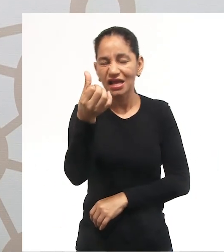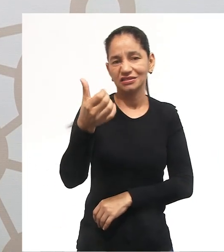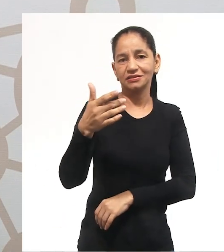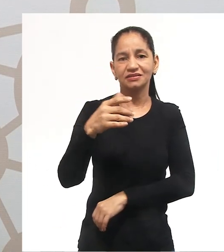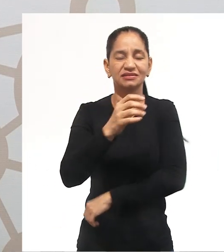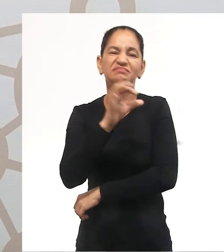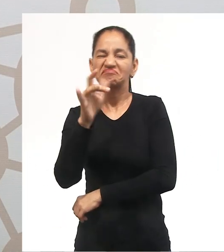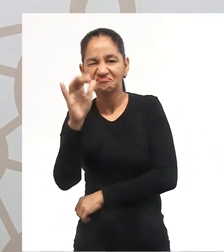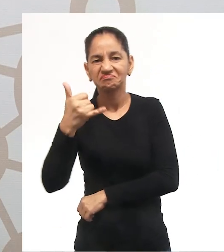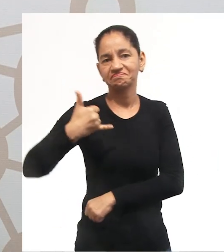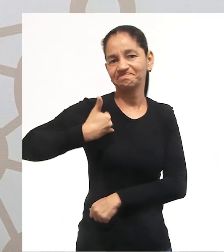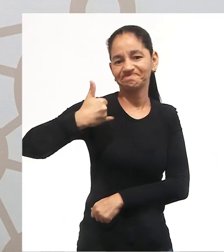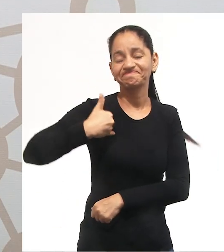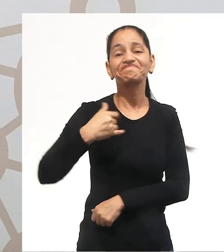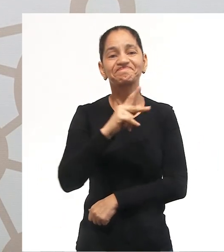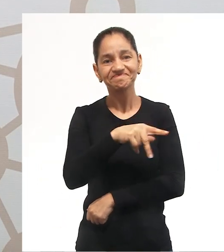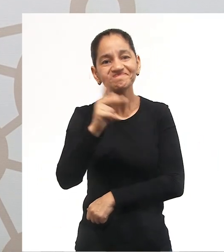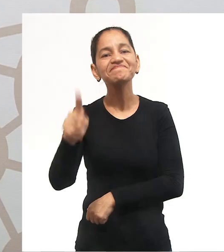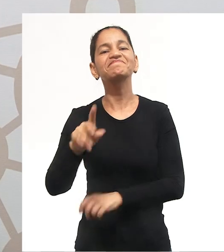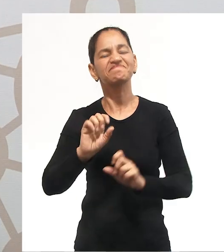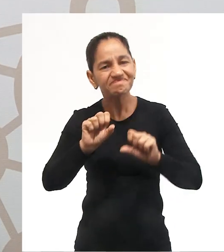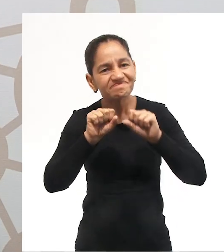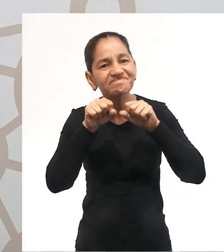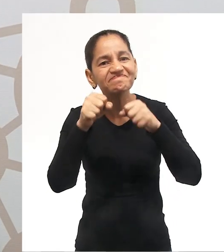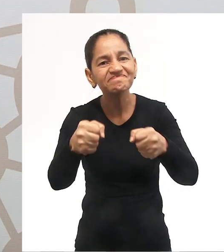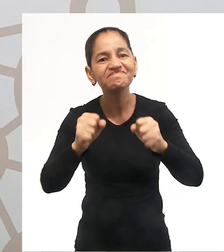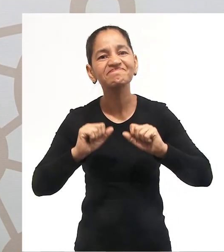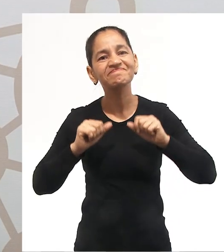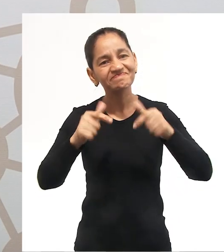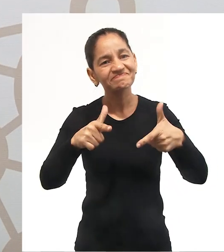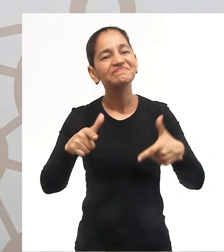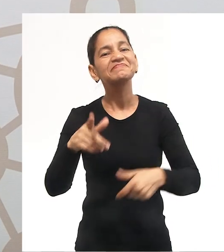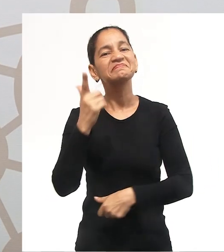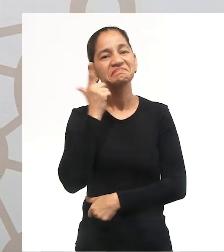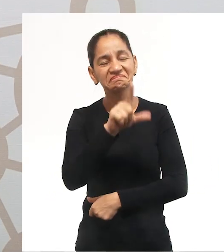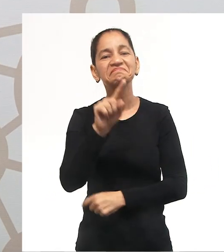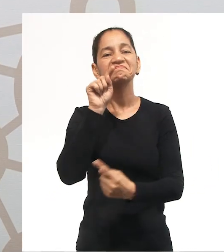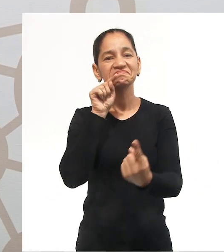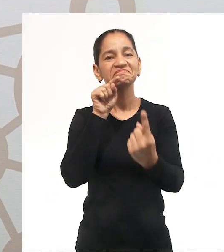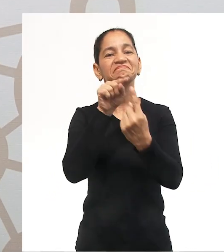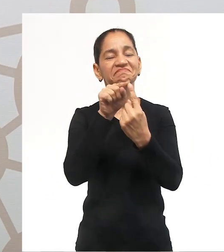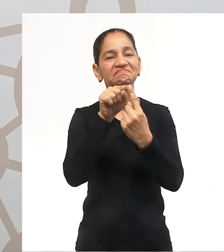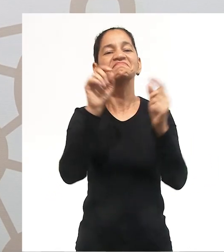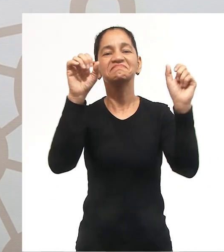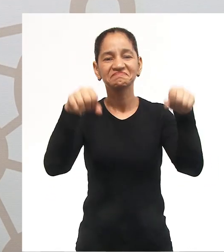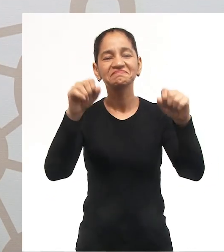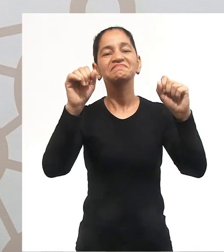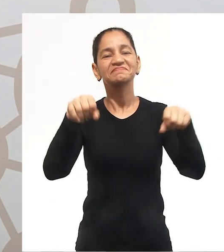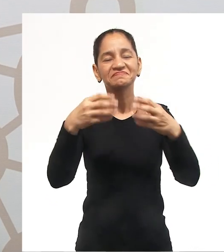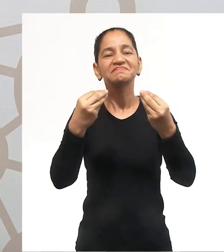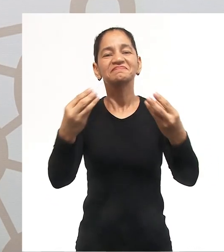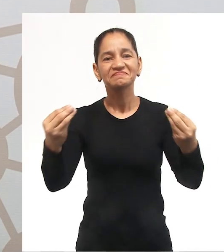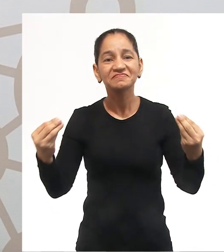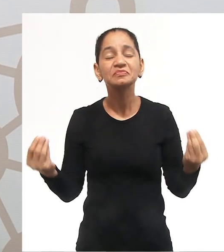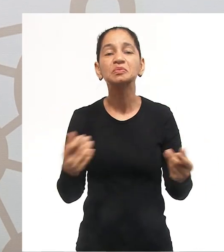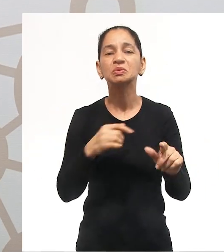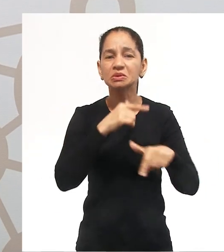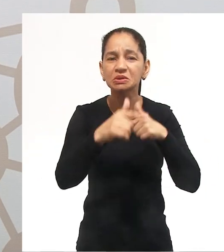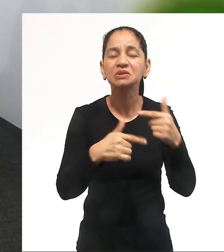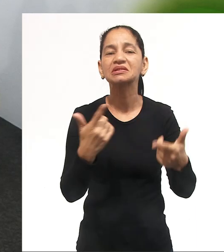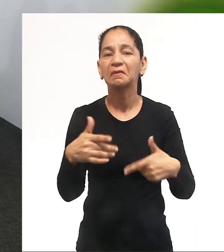de professora dedicada, de que consegue sim fazer muito com